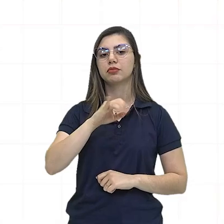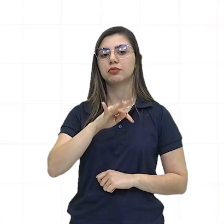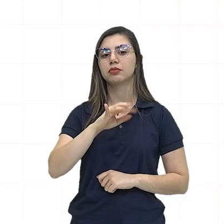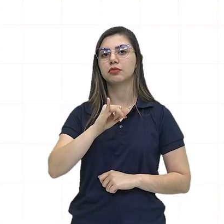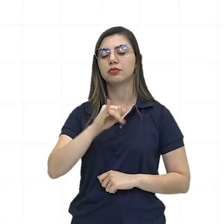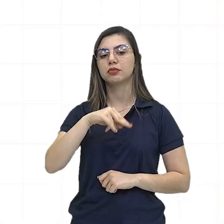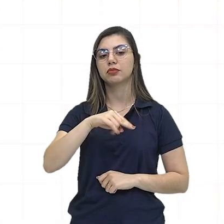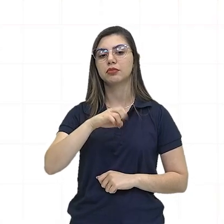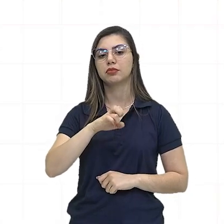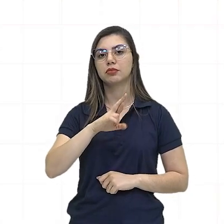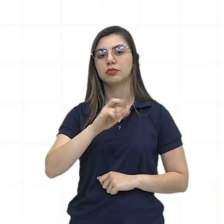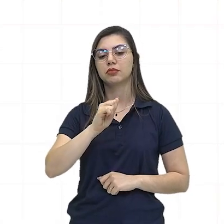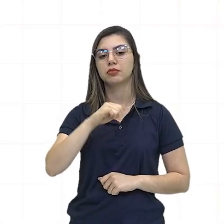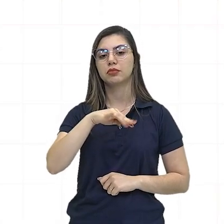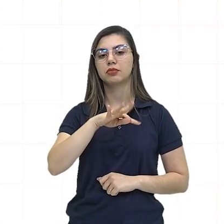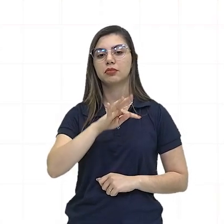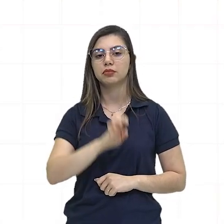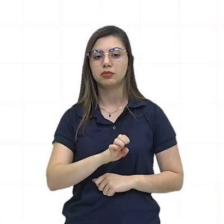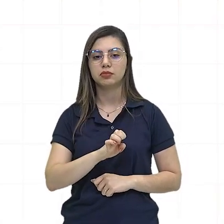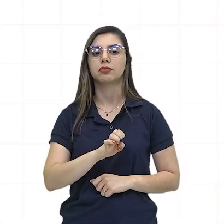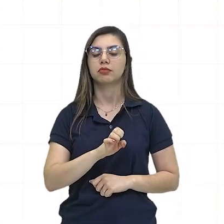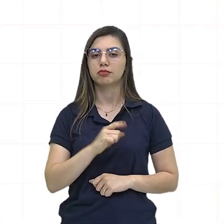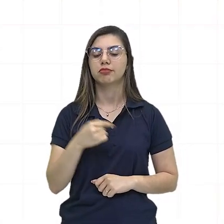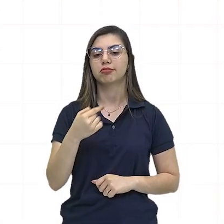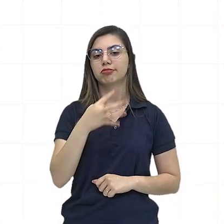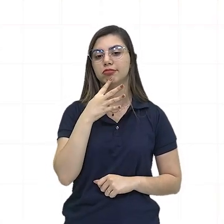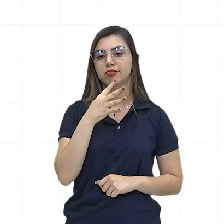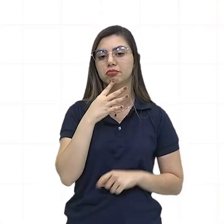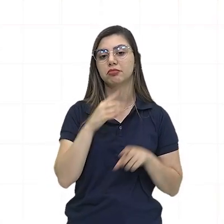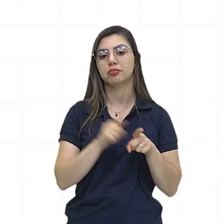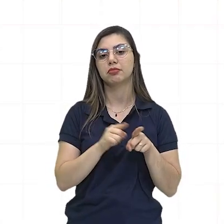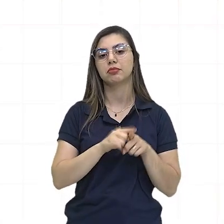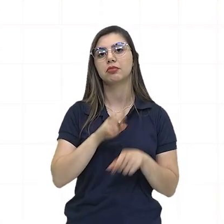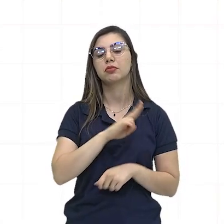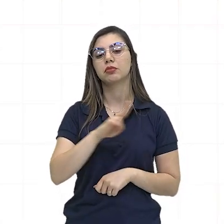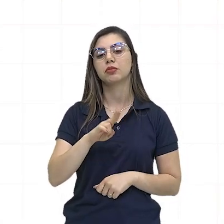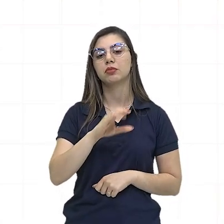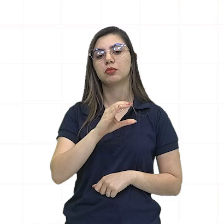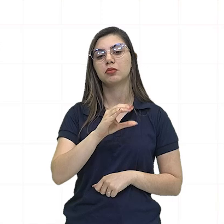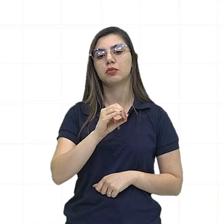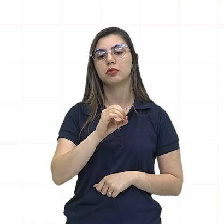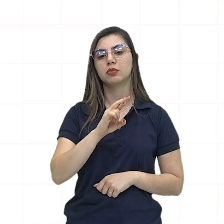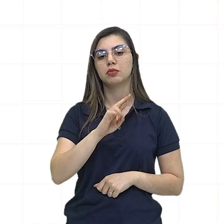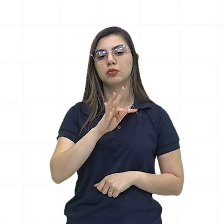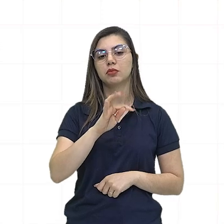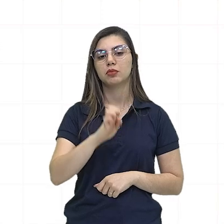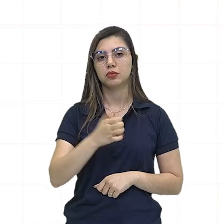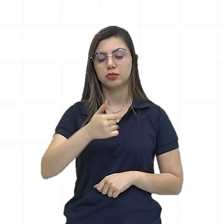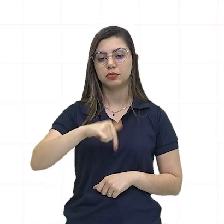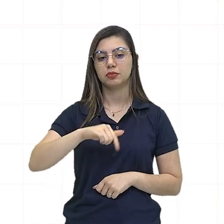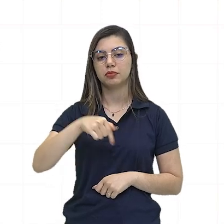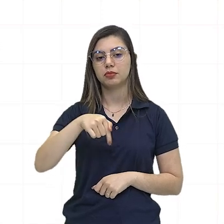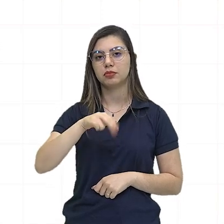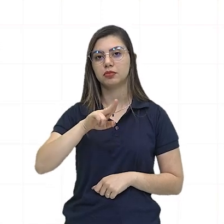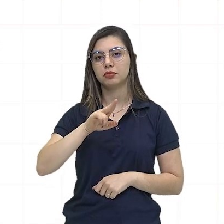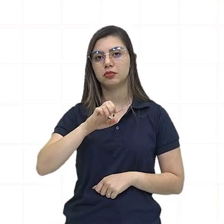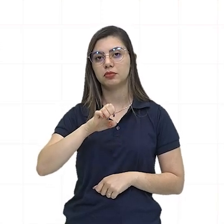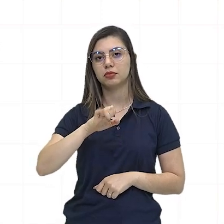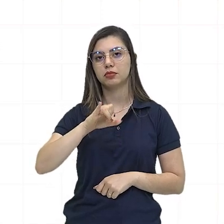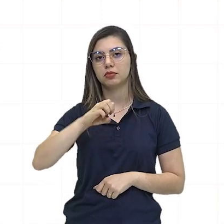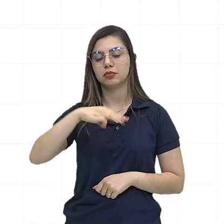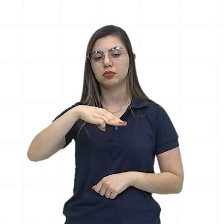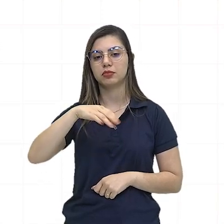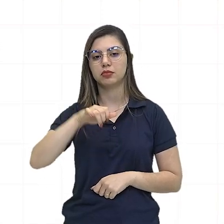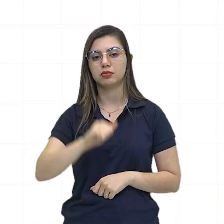ela também é conhecida como de corte e queima. Então, a agricultura itinerante, né,